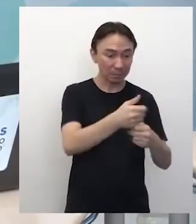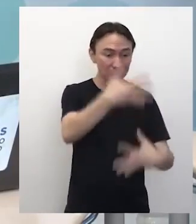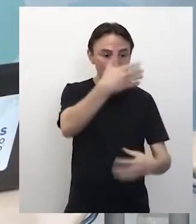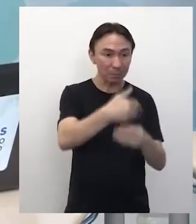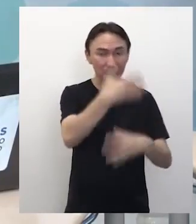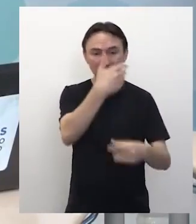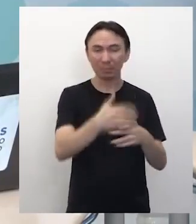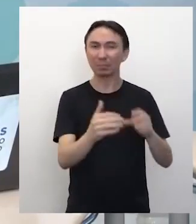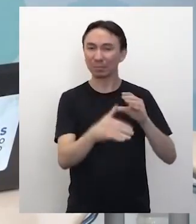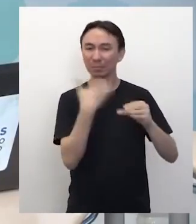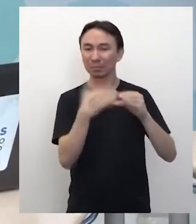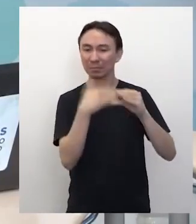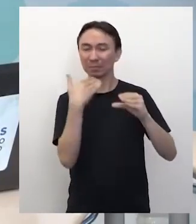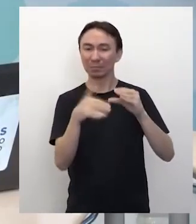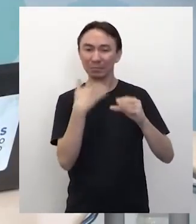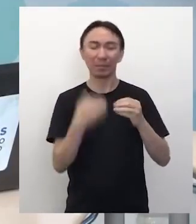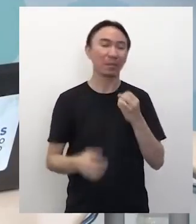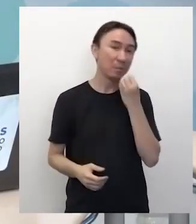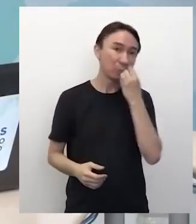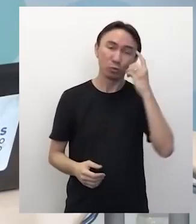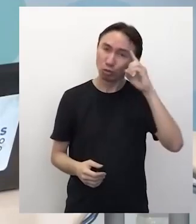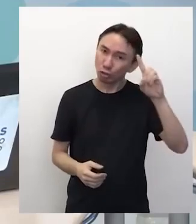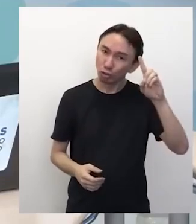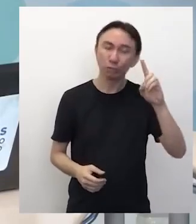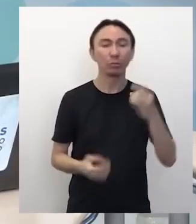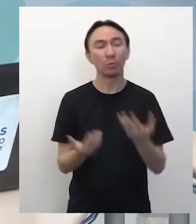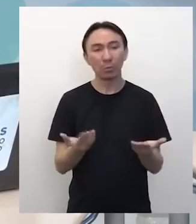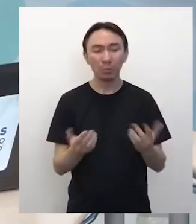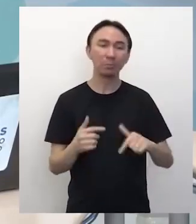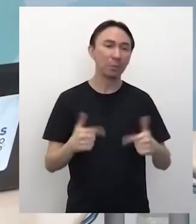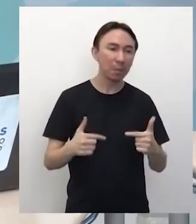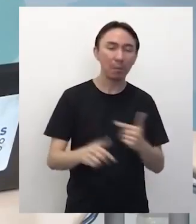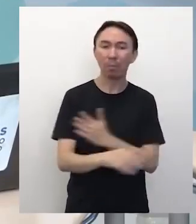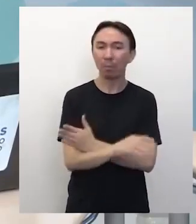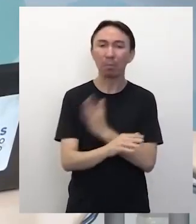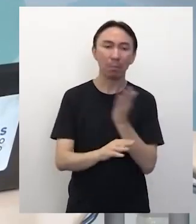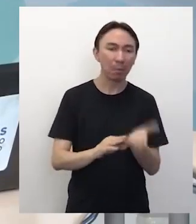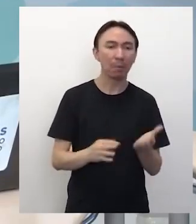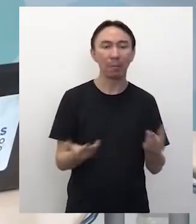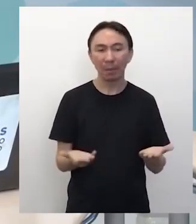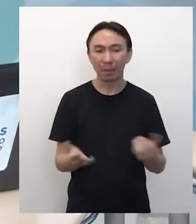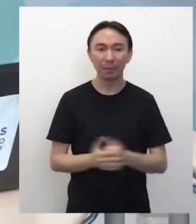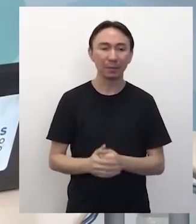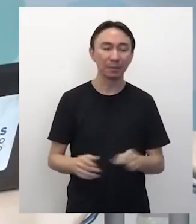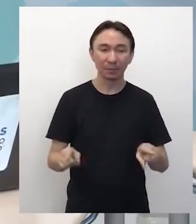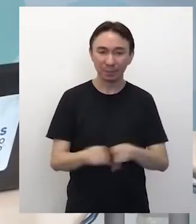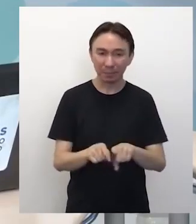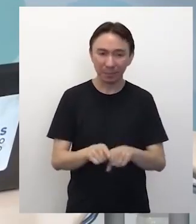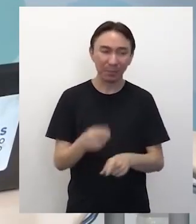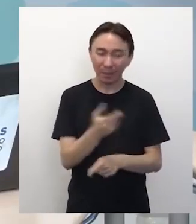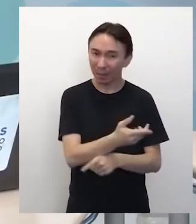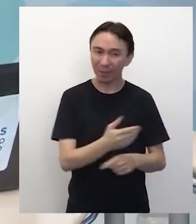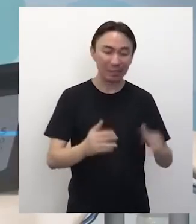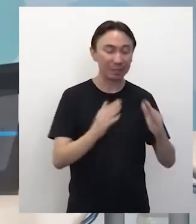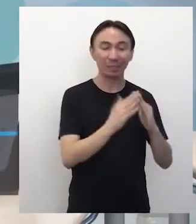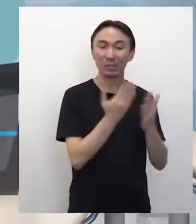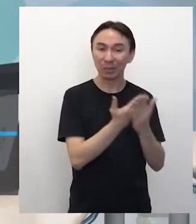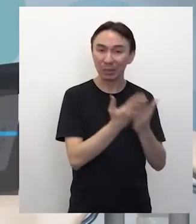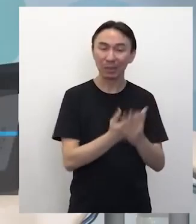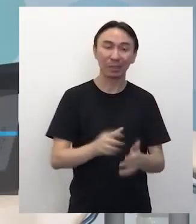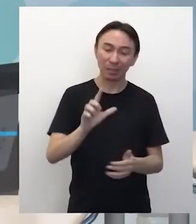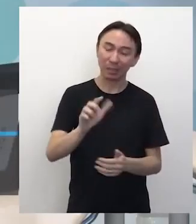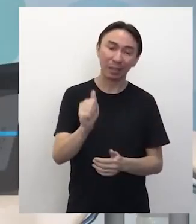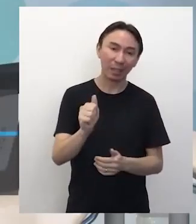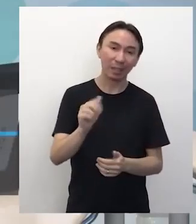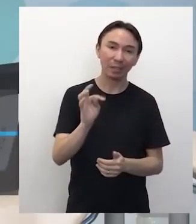observando, todos desejando um bom dia de trabalho. E a galera aí do La Torre, lá em Osasco, está aí desde a aula do sexto